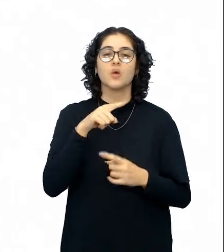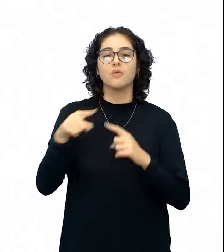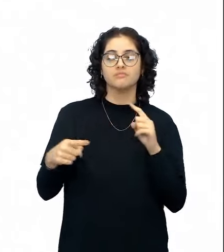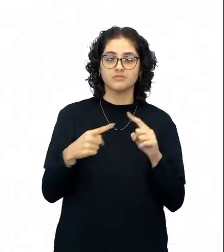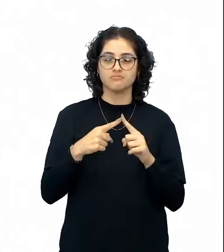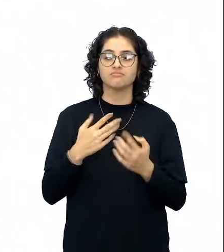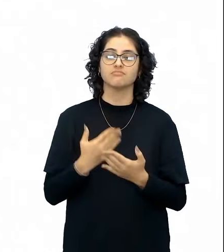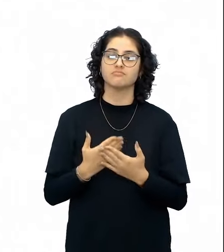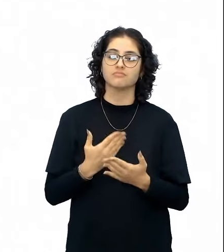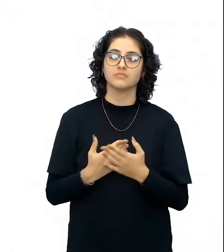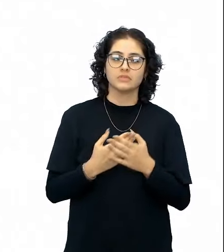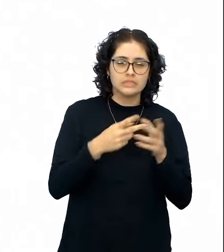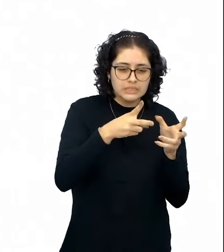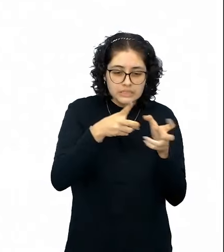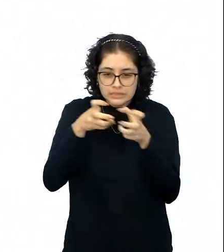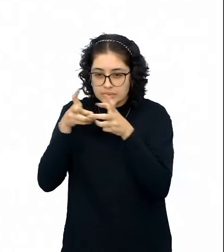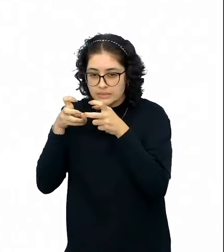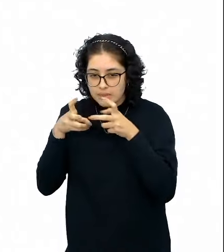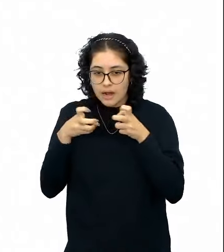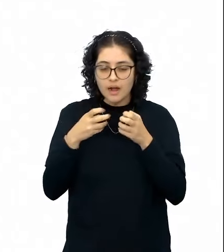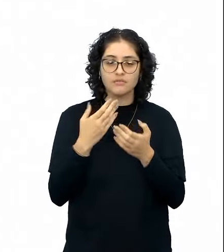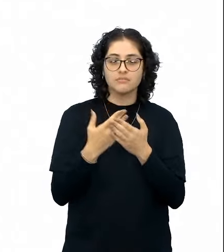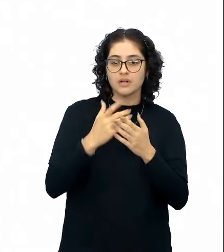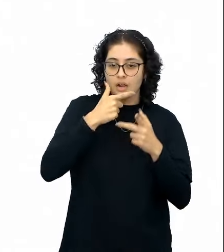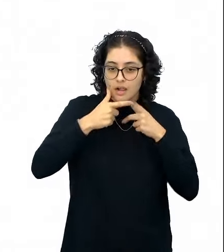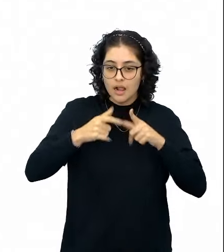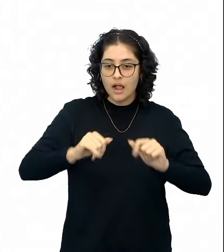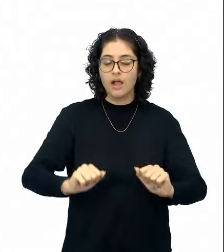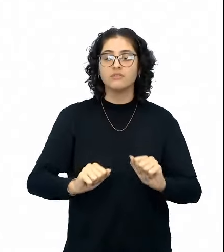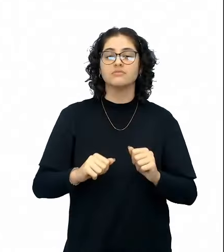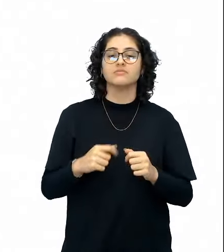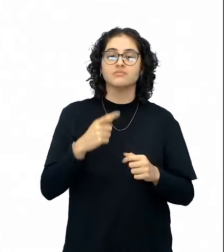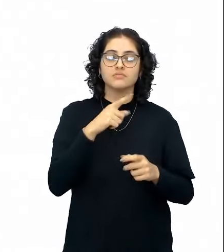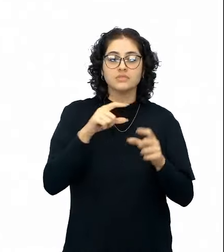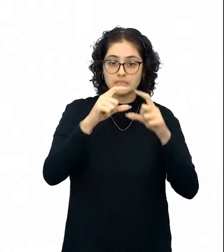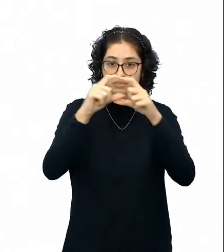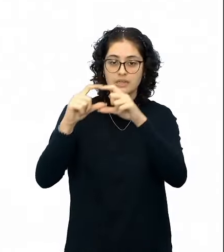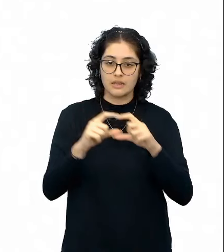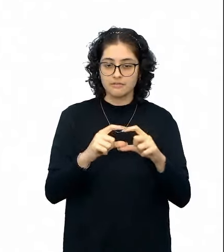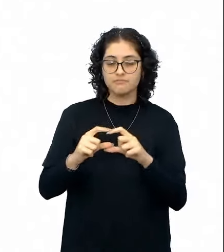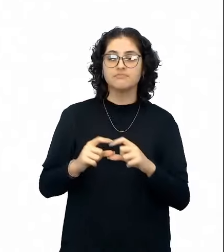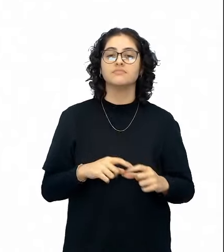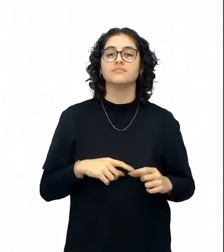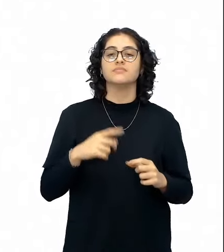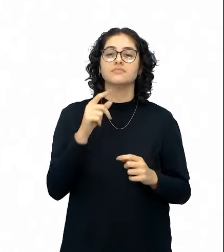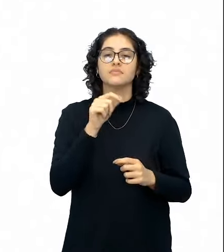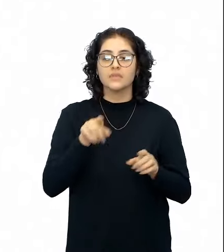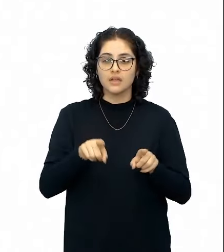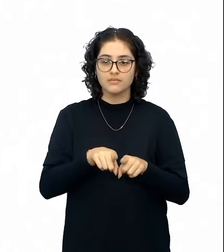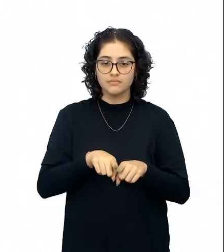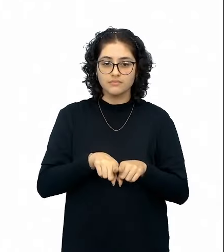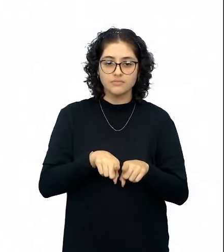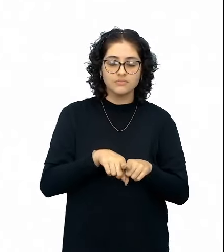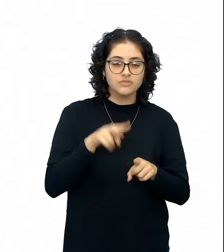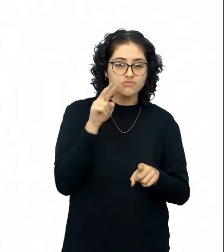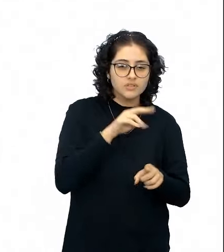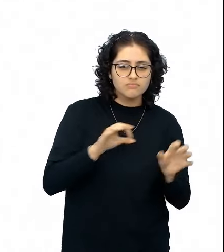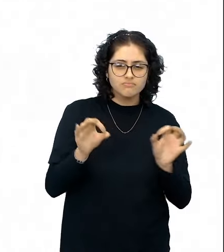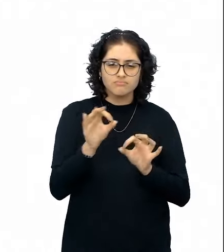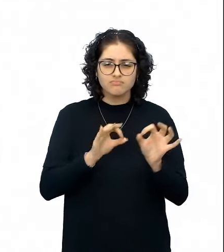aula, analisar as figuras de linguagem presentes no gênero textual tirinhas, assim como as marcas de expressividade